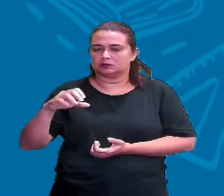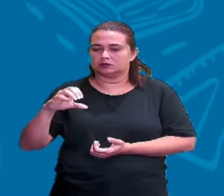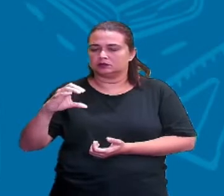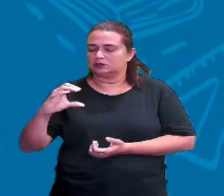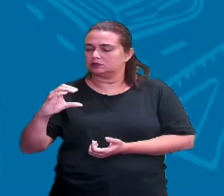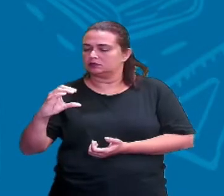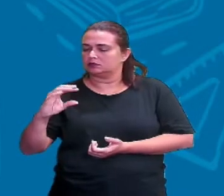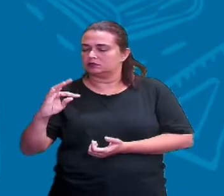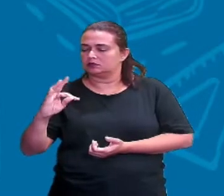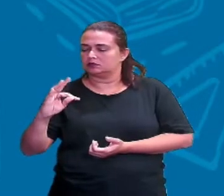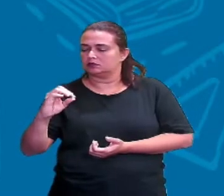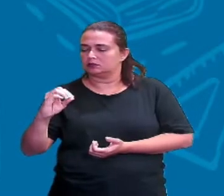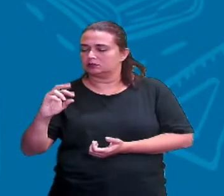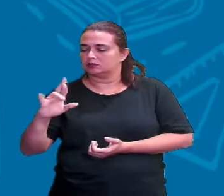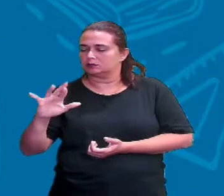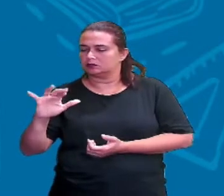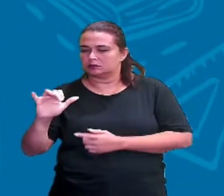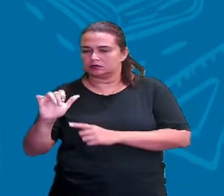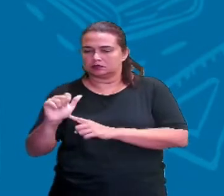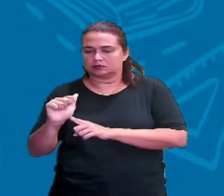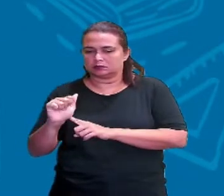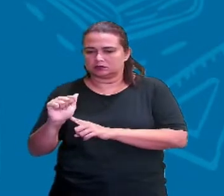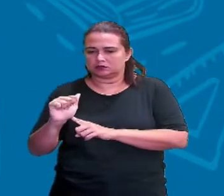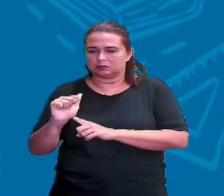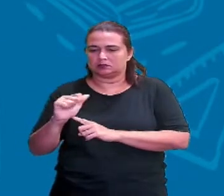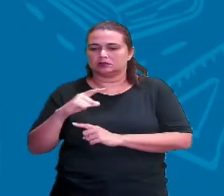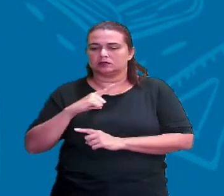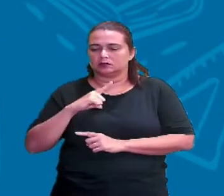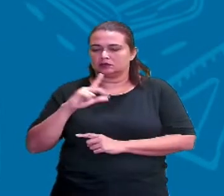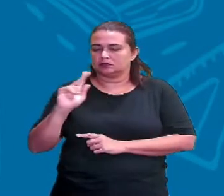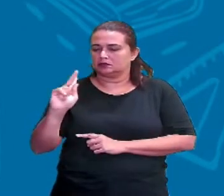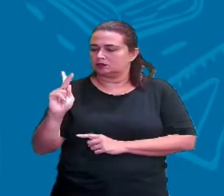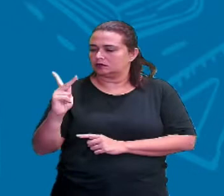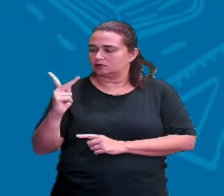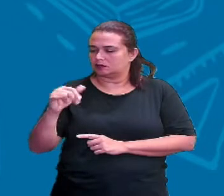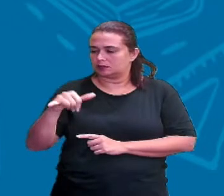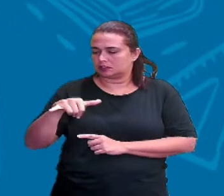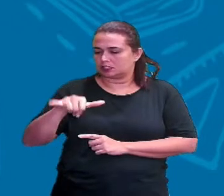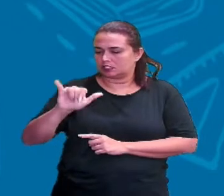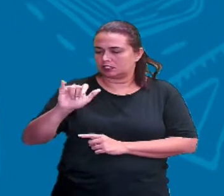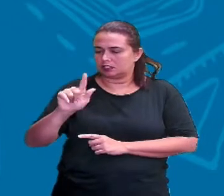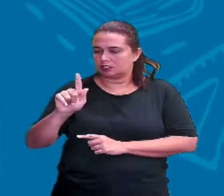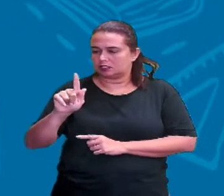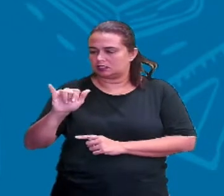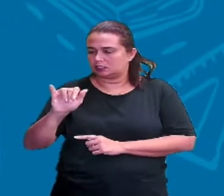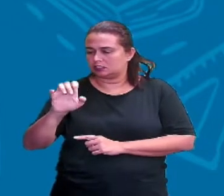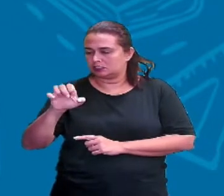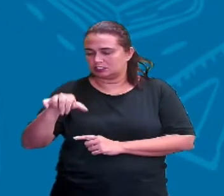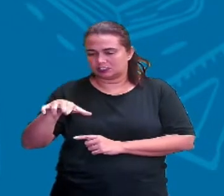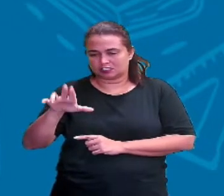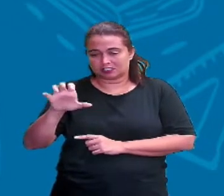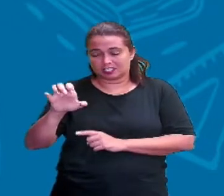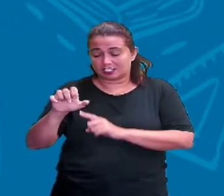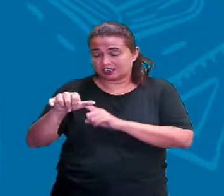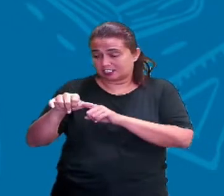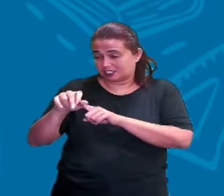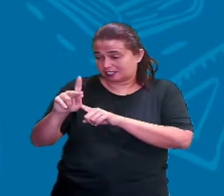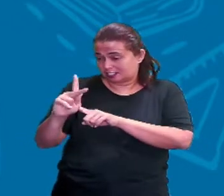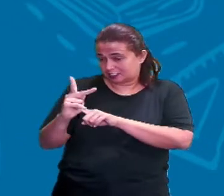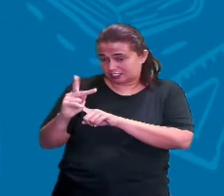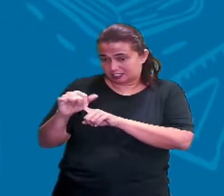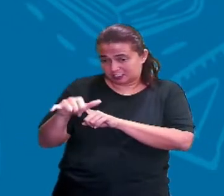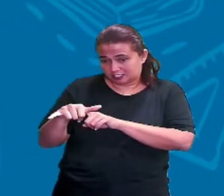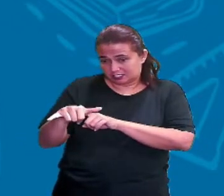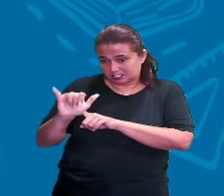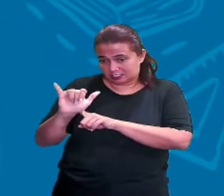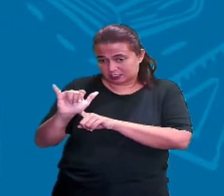palavra inspetoria e higiene está escrito com Y, né? Aí tem evitar aglomerações com 2